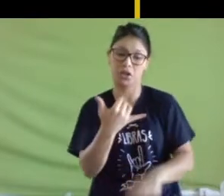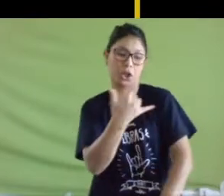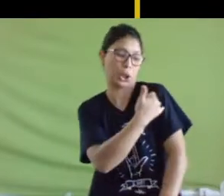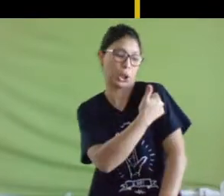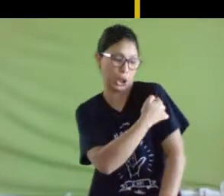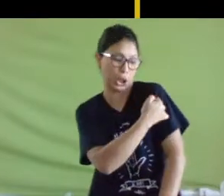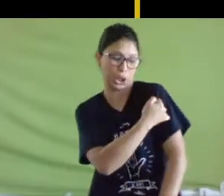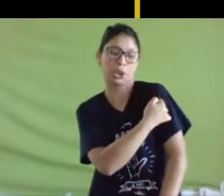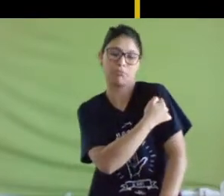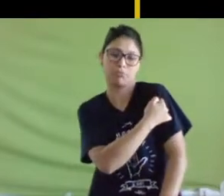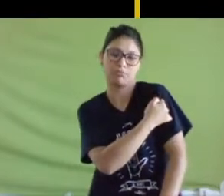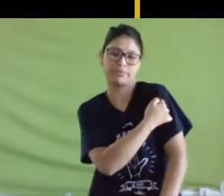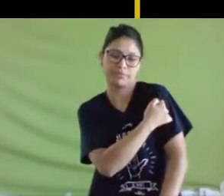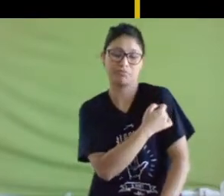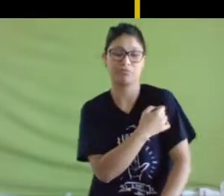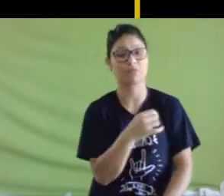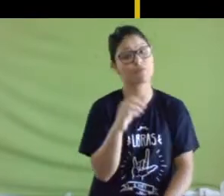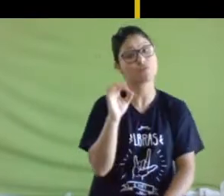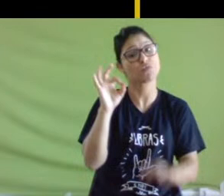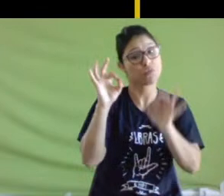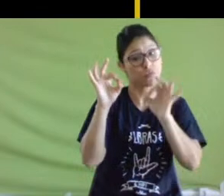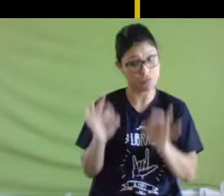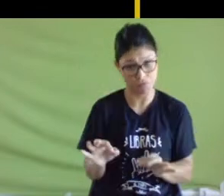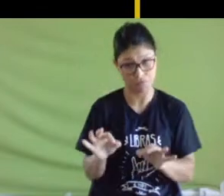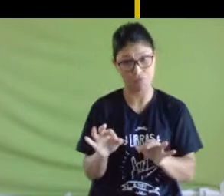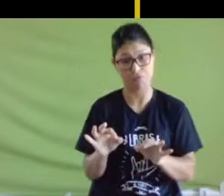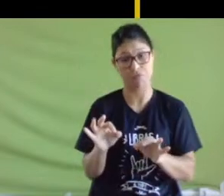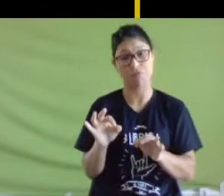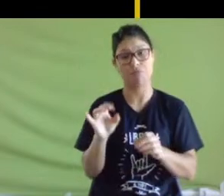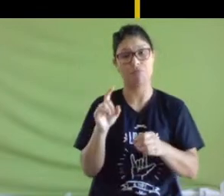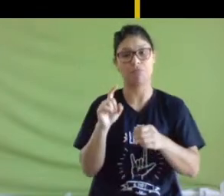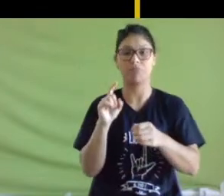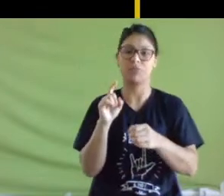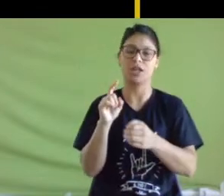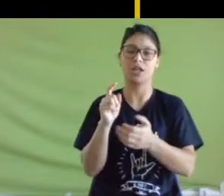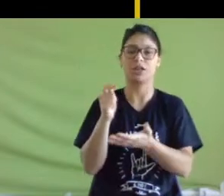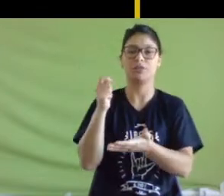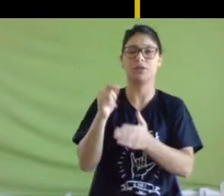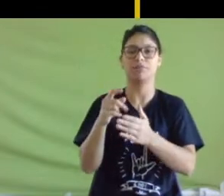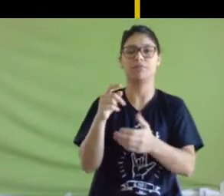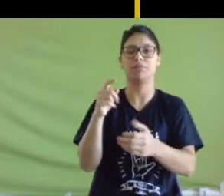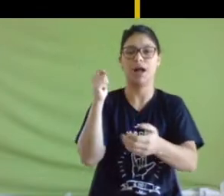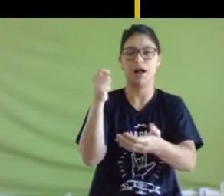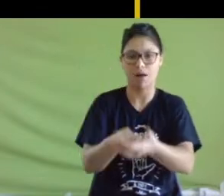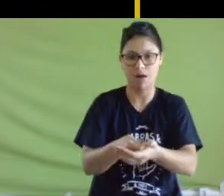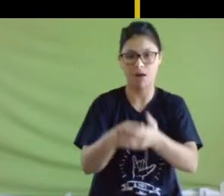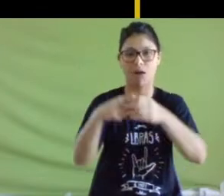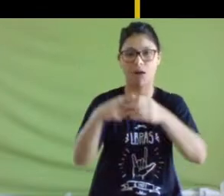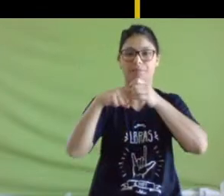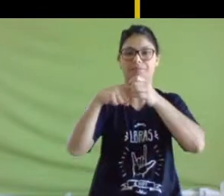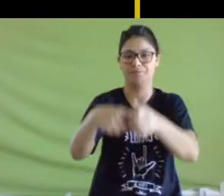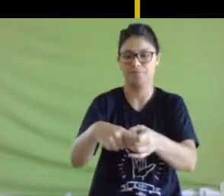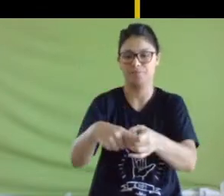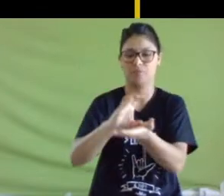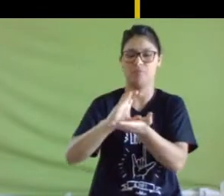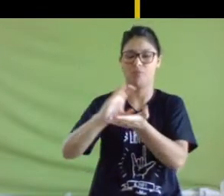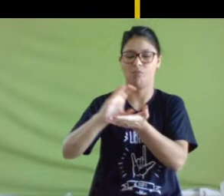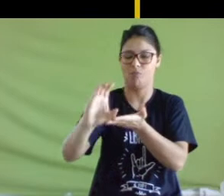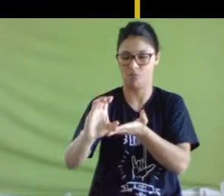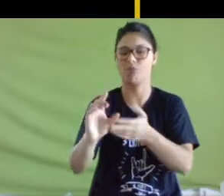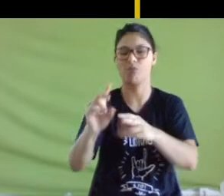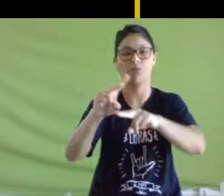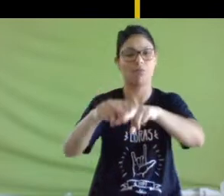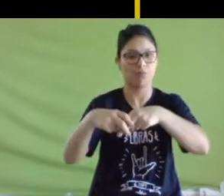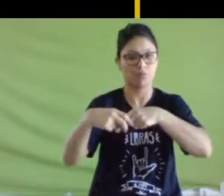Covid. É honesto a gente patrocinar as causas científicas que a inventam.